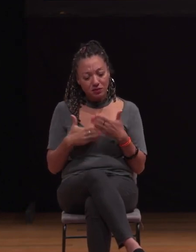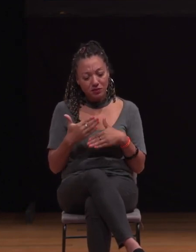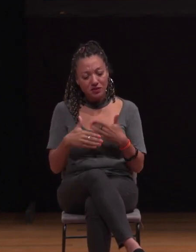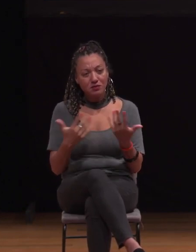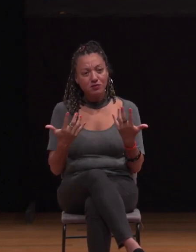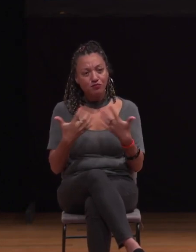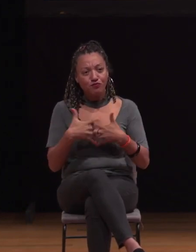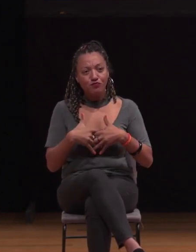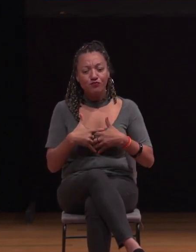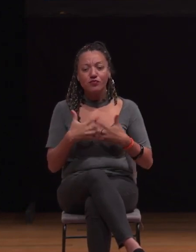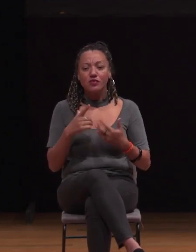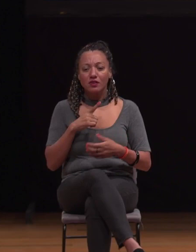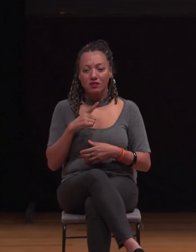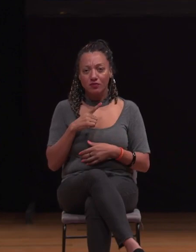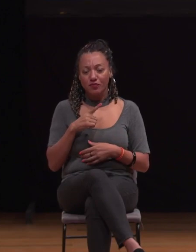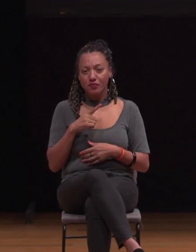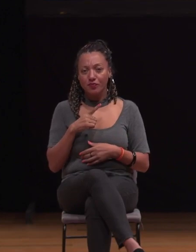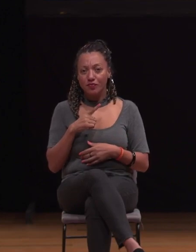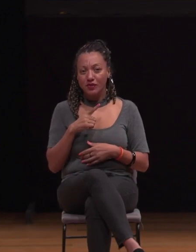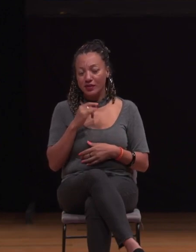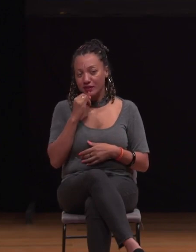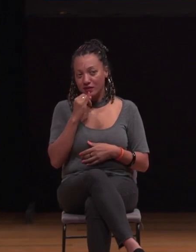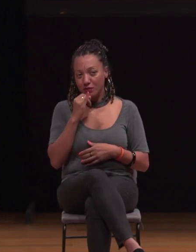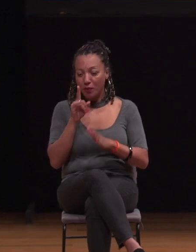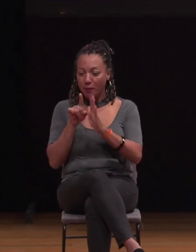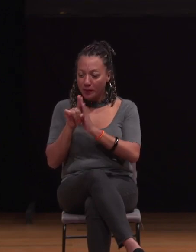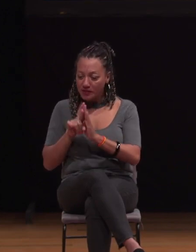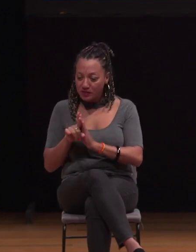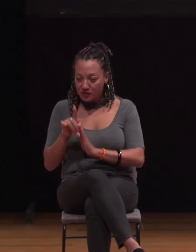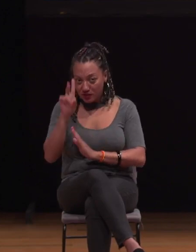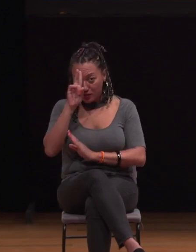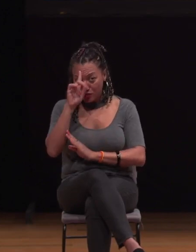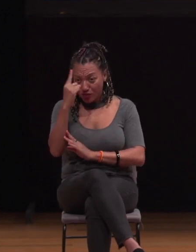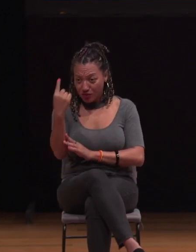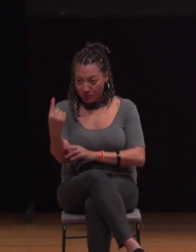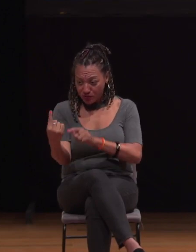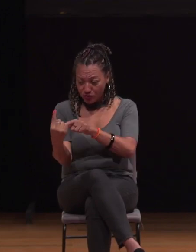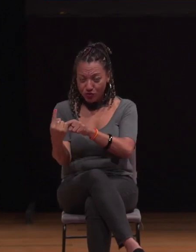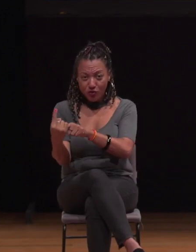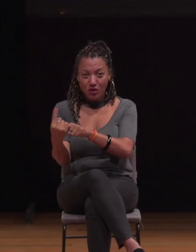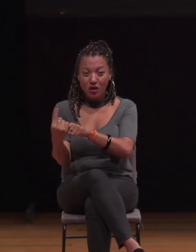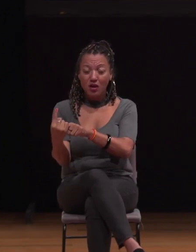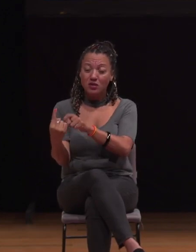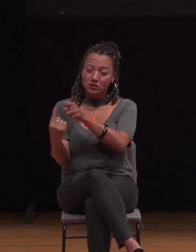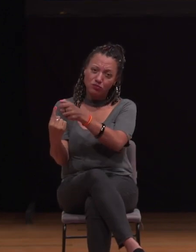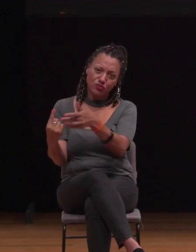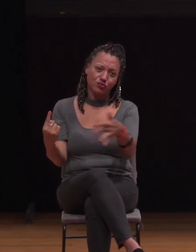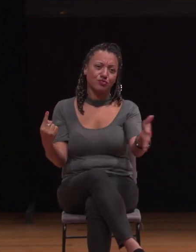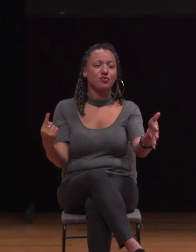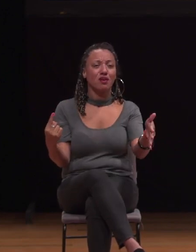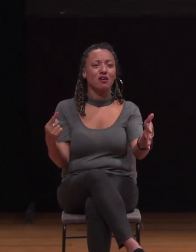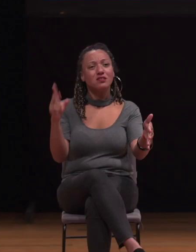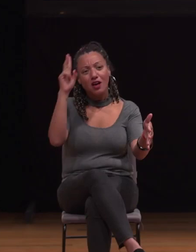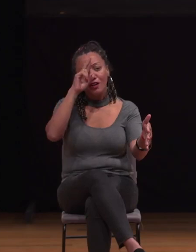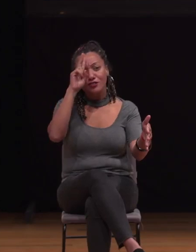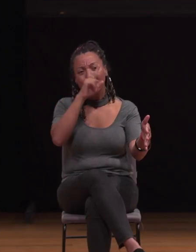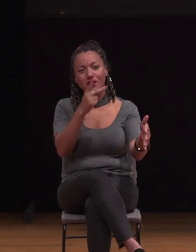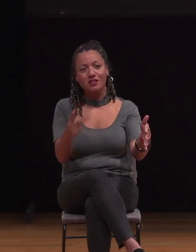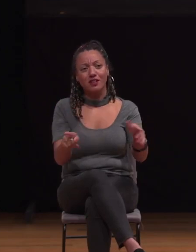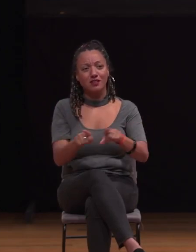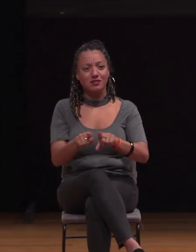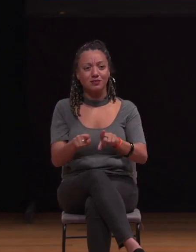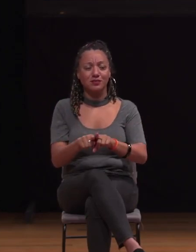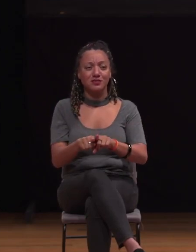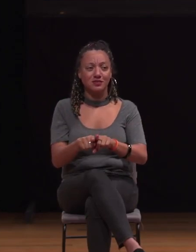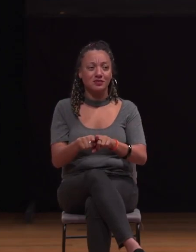imbricados, né? Você investiga a história de uma pessoa para poder se conectar a um mundo que está compondo ela ali, né?